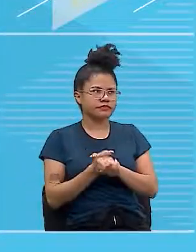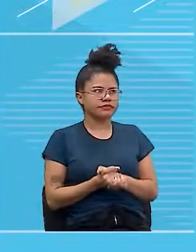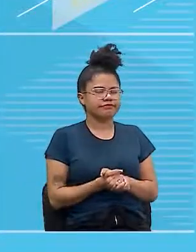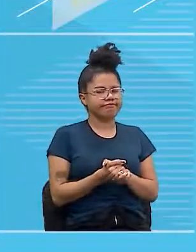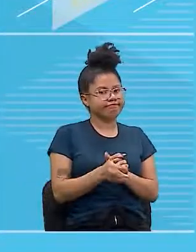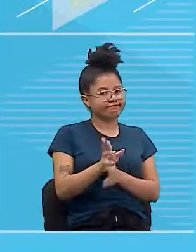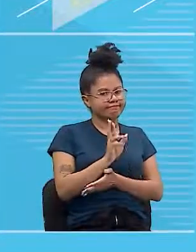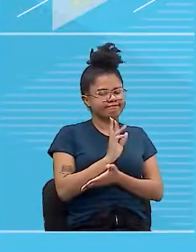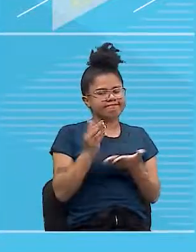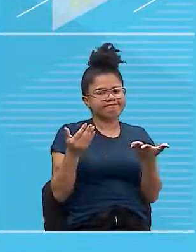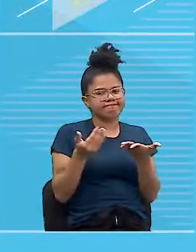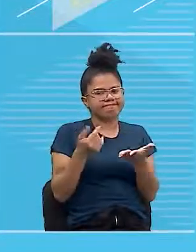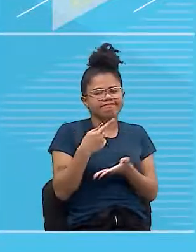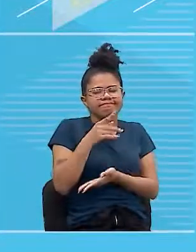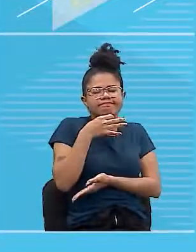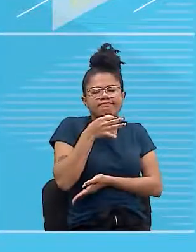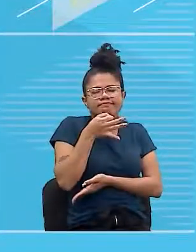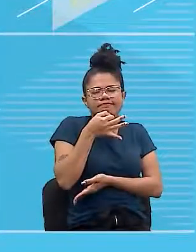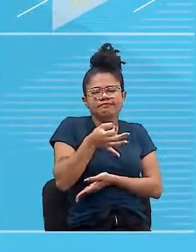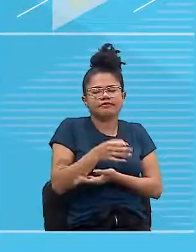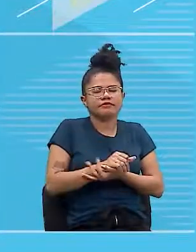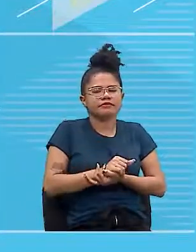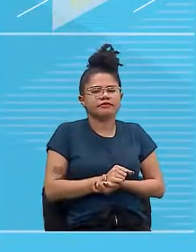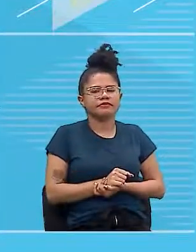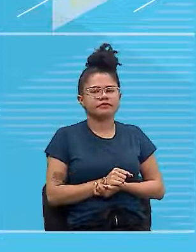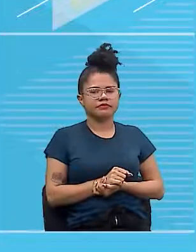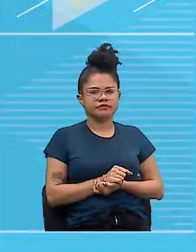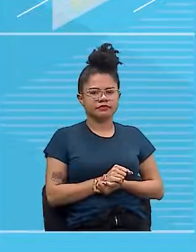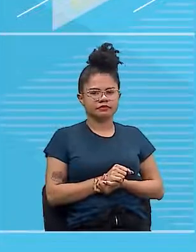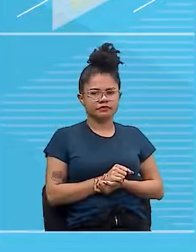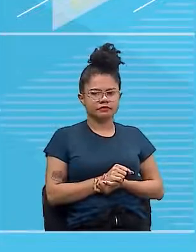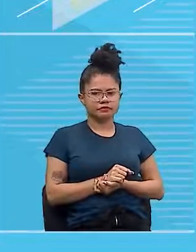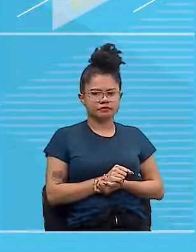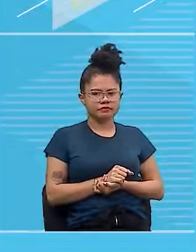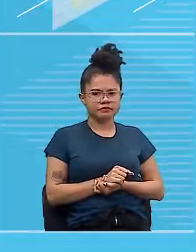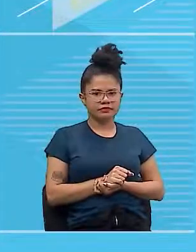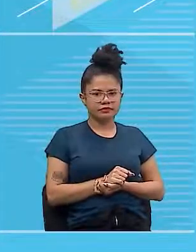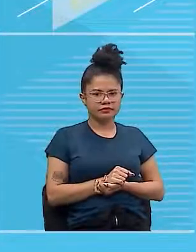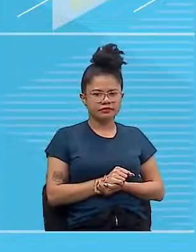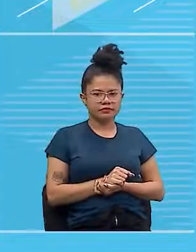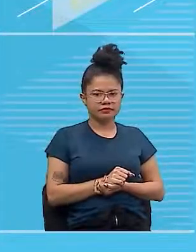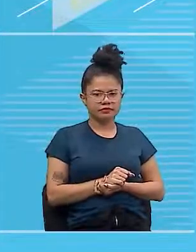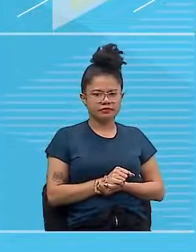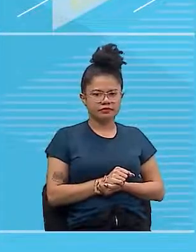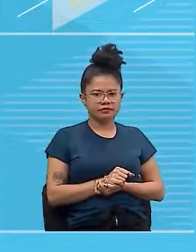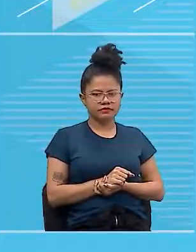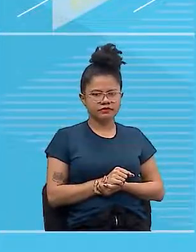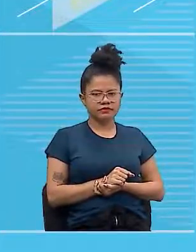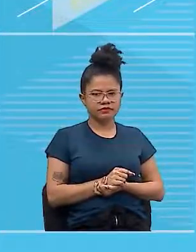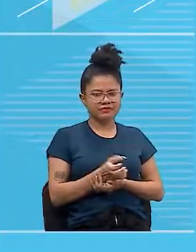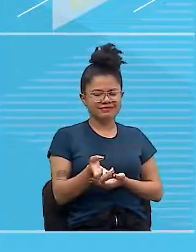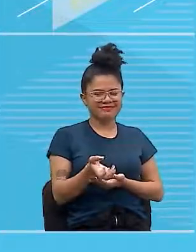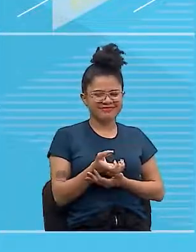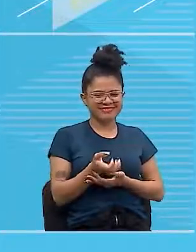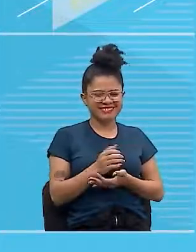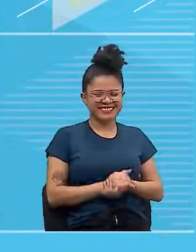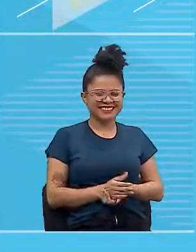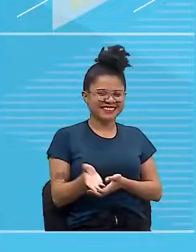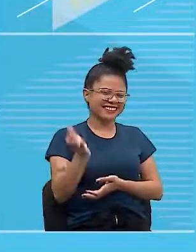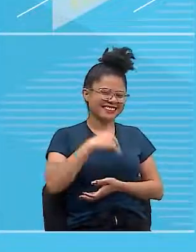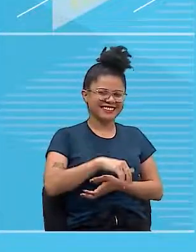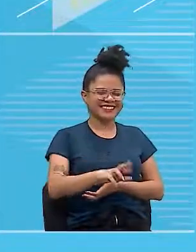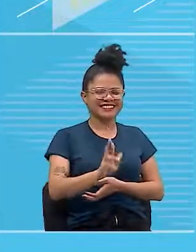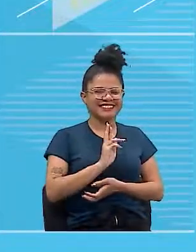digam aí para mim que que vocês acham e eu quero sugestões Bora gente botar essa